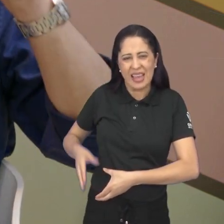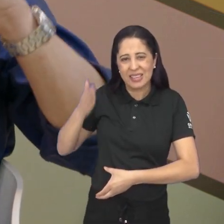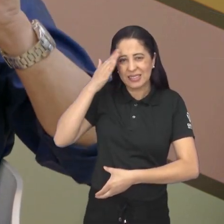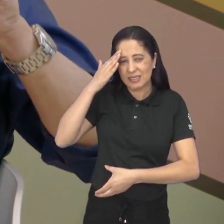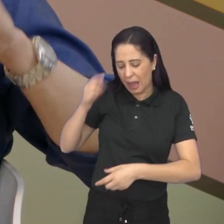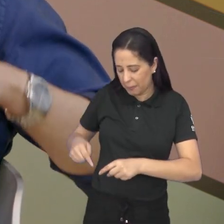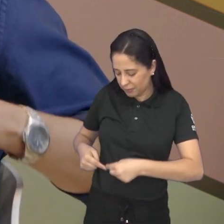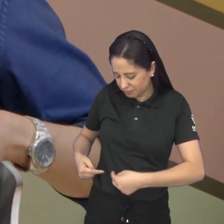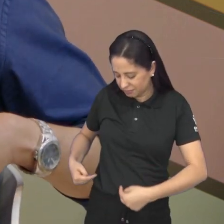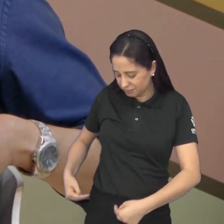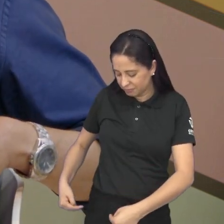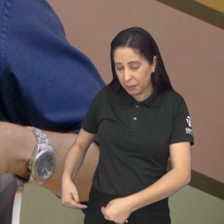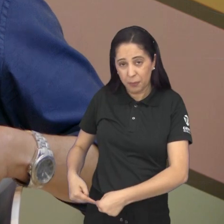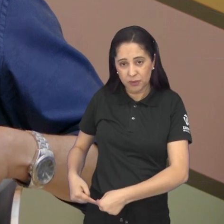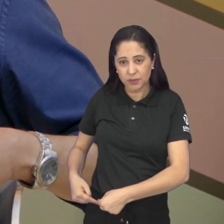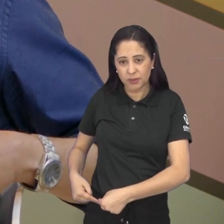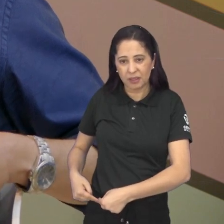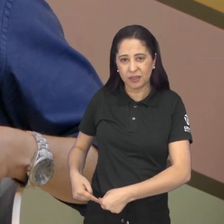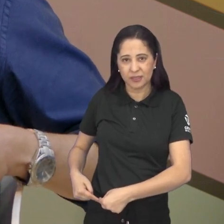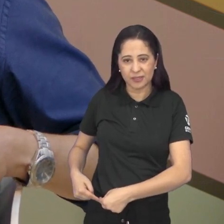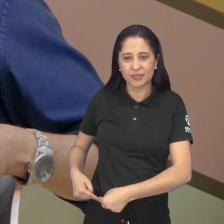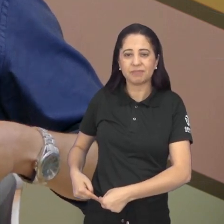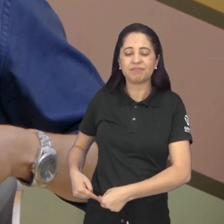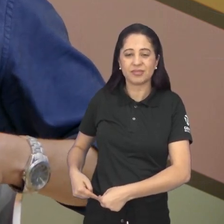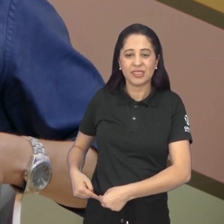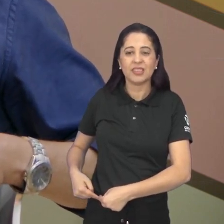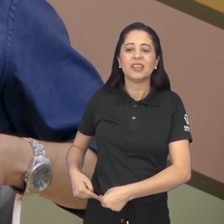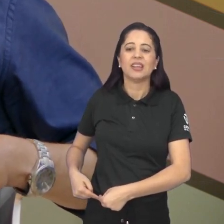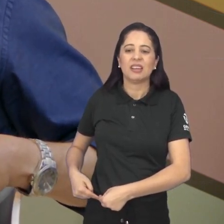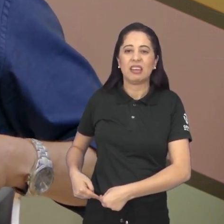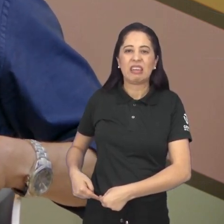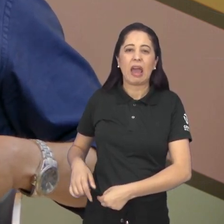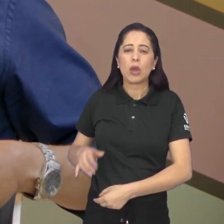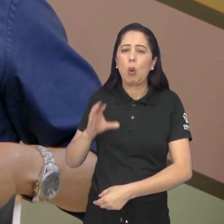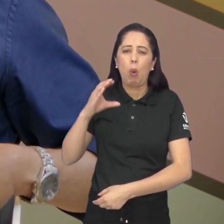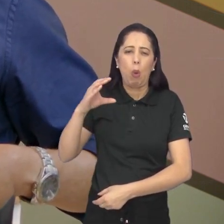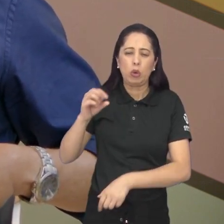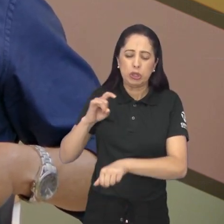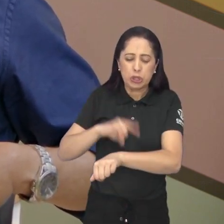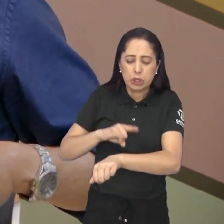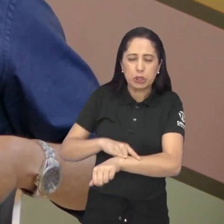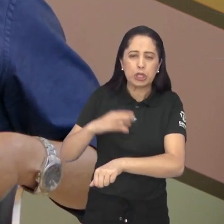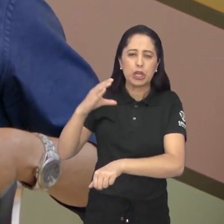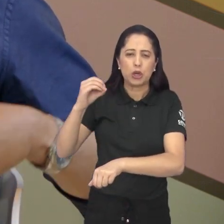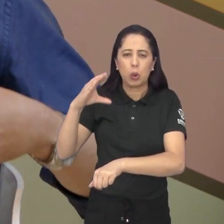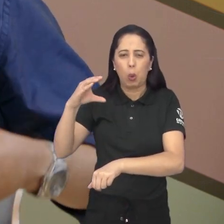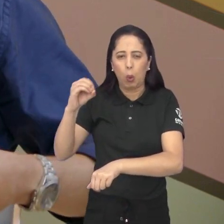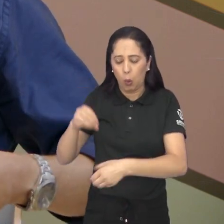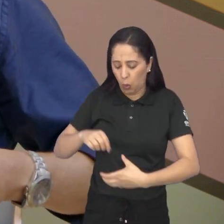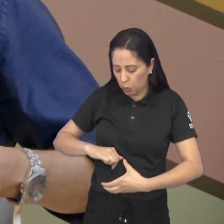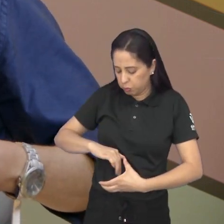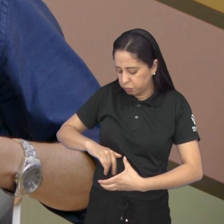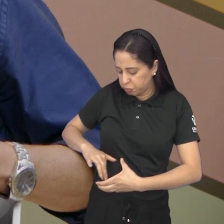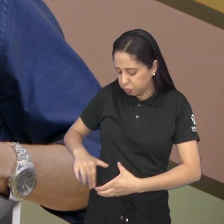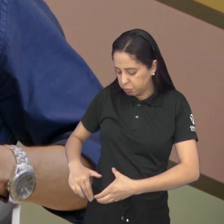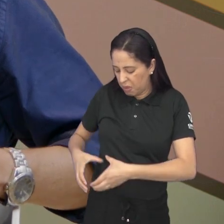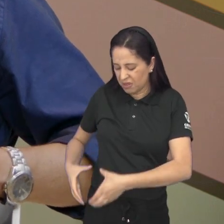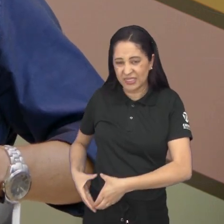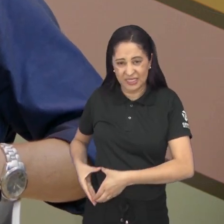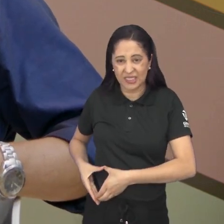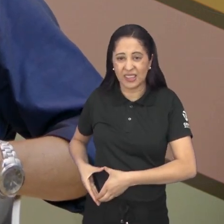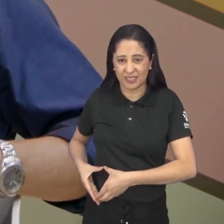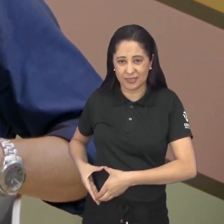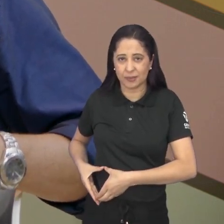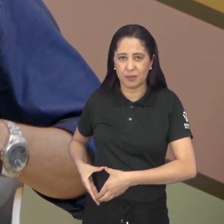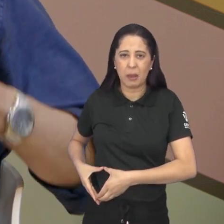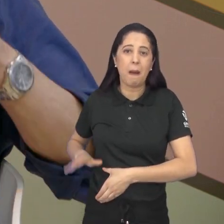de bolsinha, né? Então o intestino fica derivado para fora e as fezes ficam sendo coletadas nessa bolsinha. Isso normalmente é